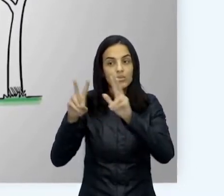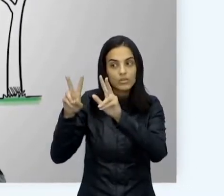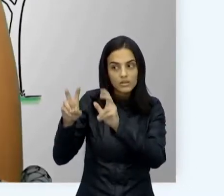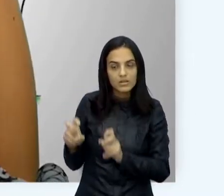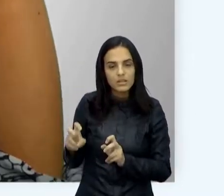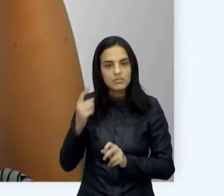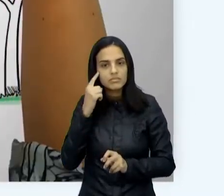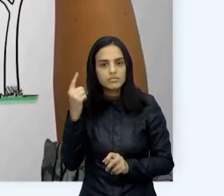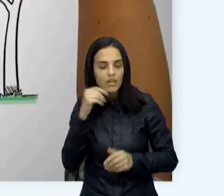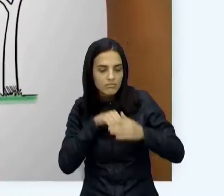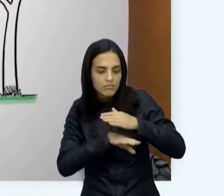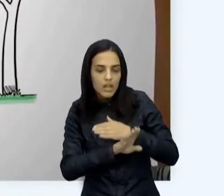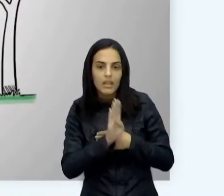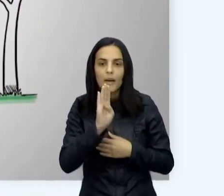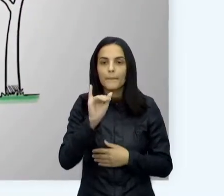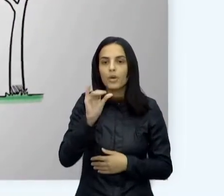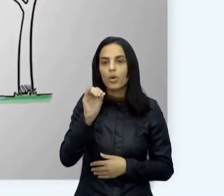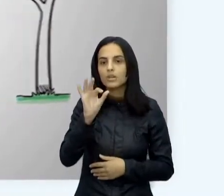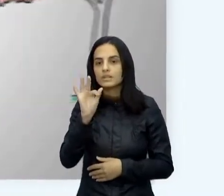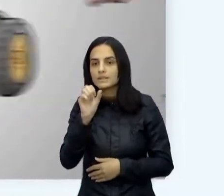de Reserva da Biosfera.